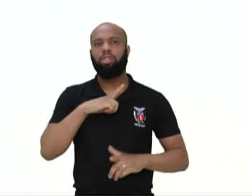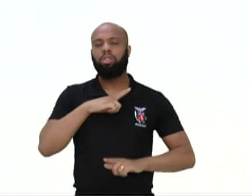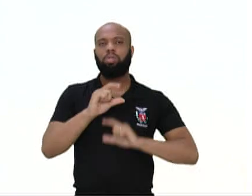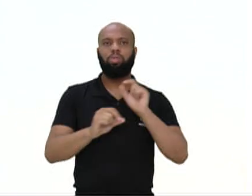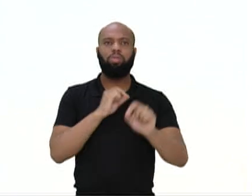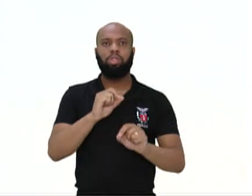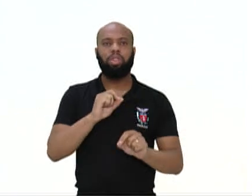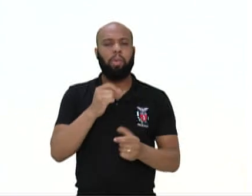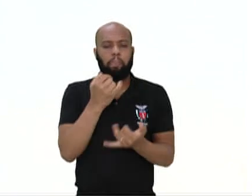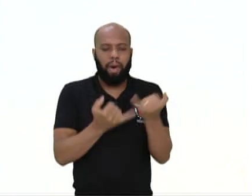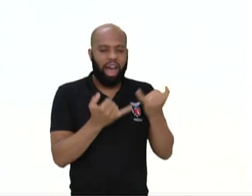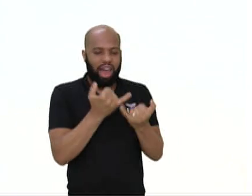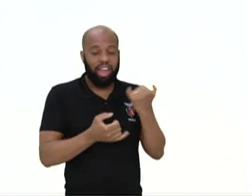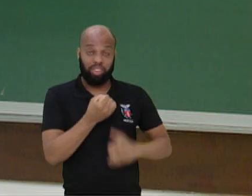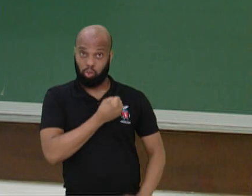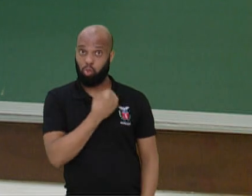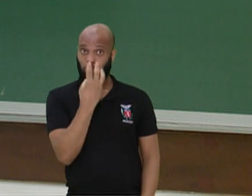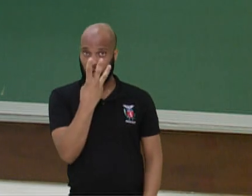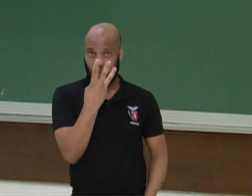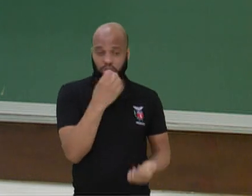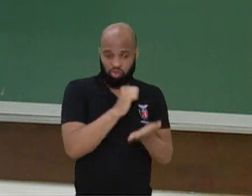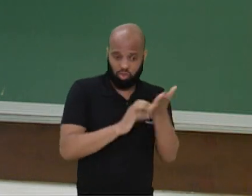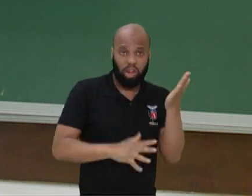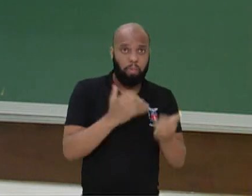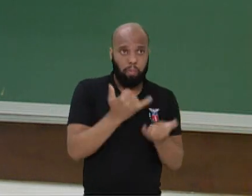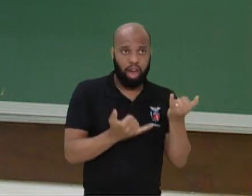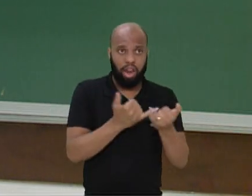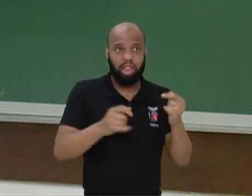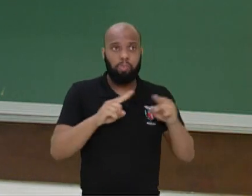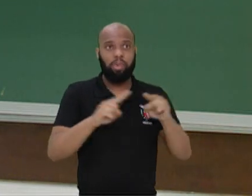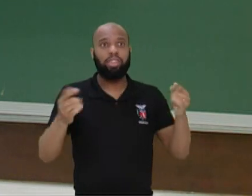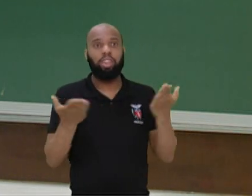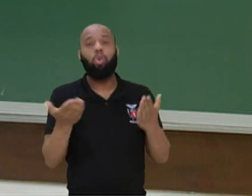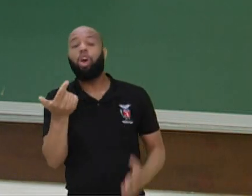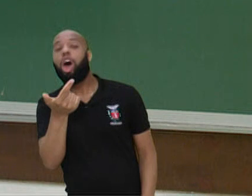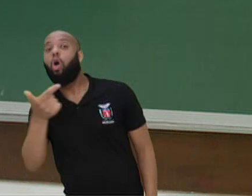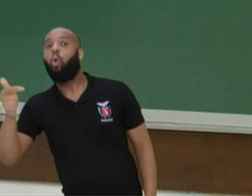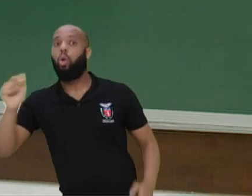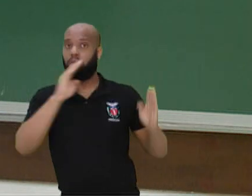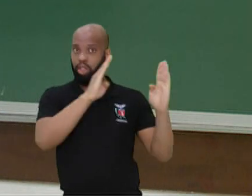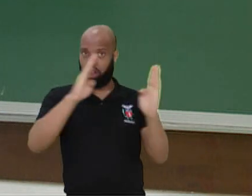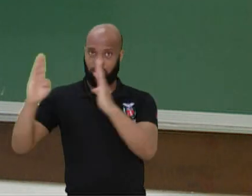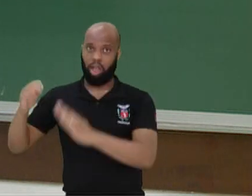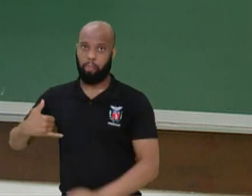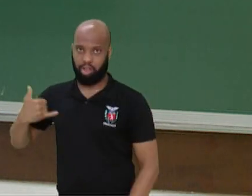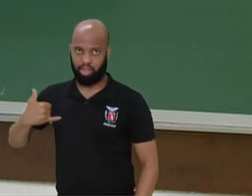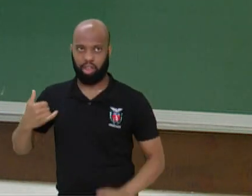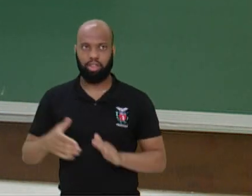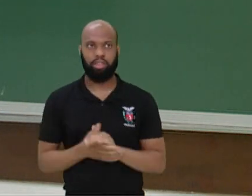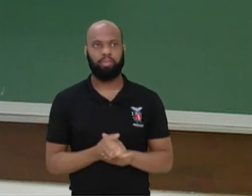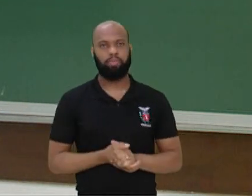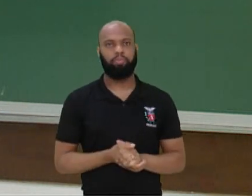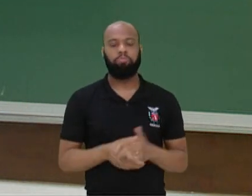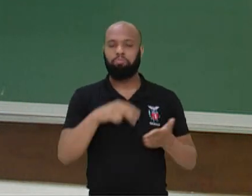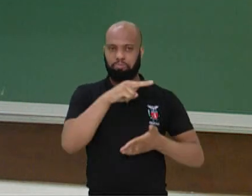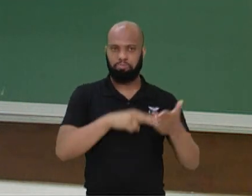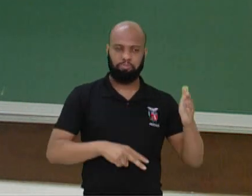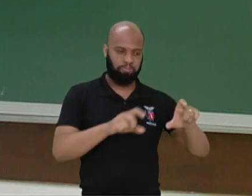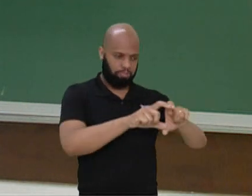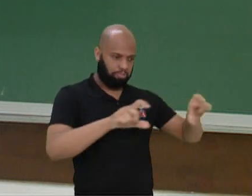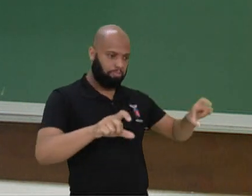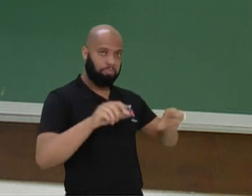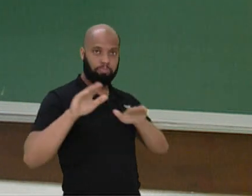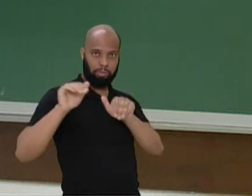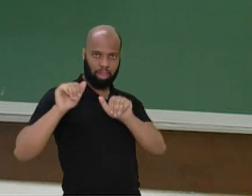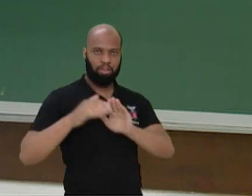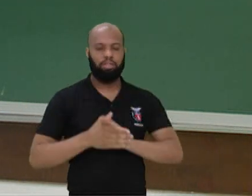questão é muito parecida com a outra, só que vai falar uma outra estrofe. Vamos ver? Ahora, veteranos, já le